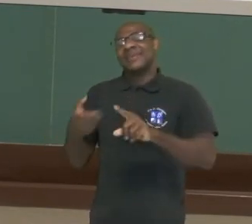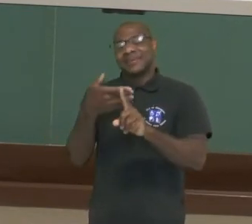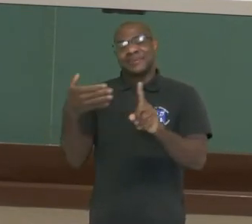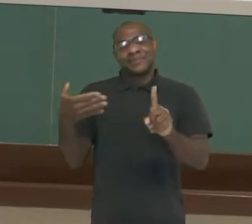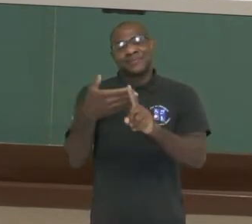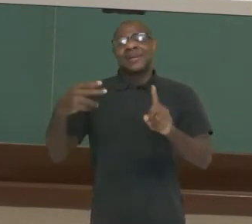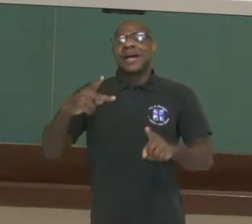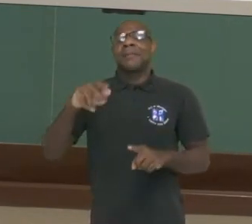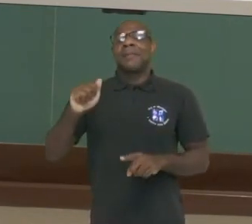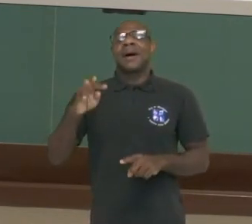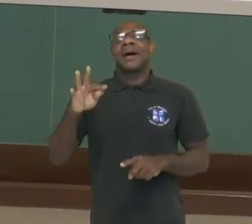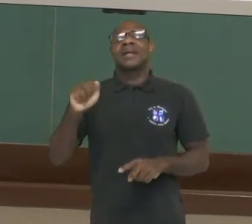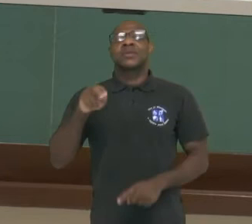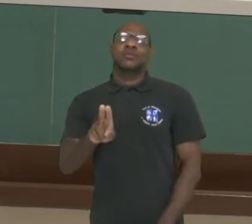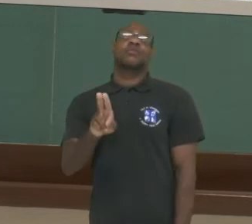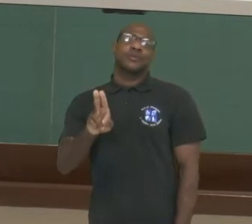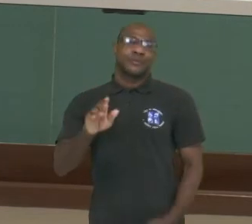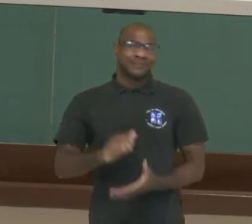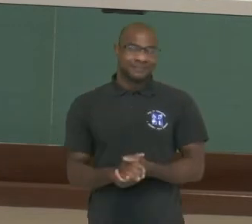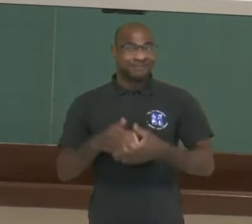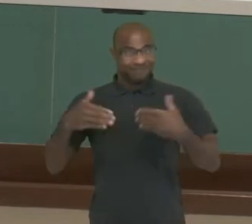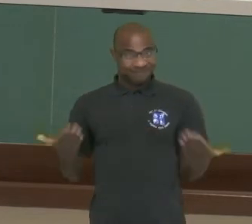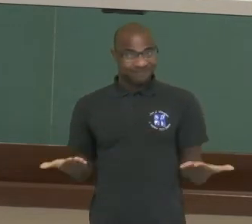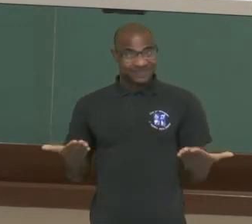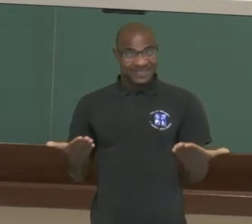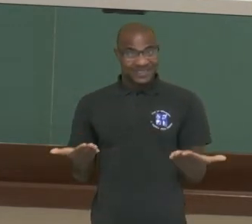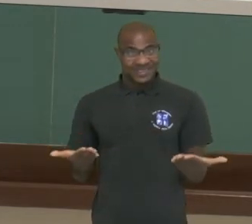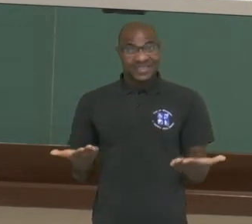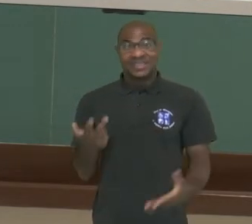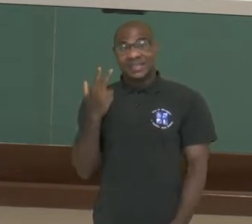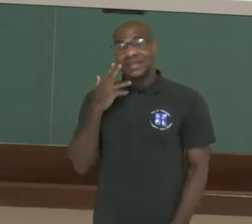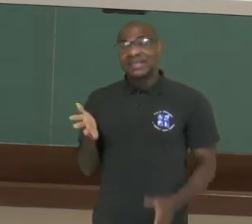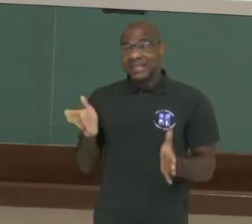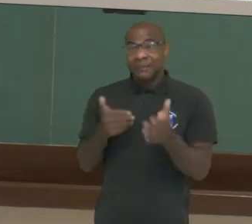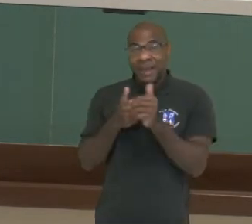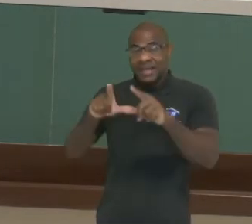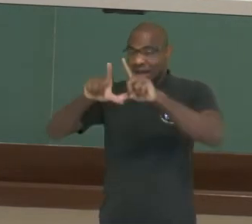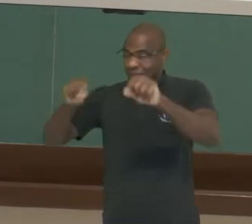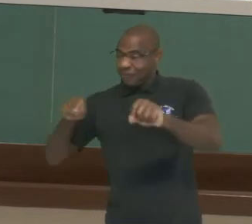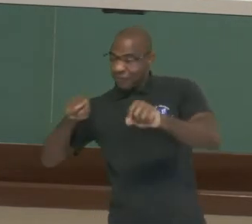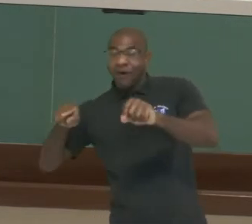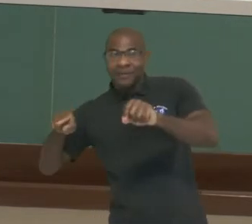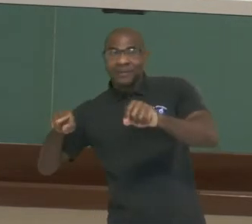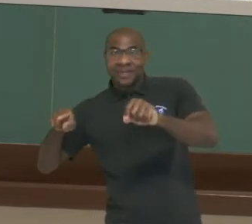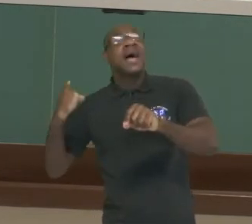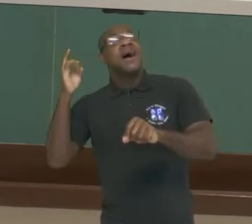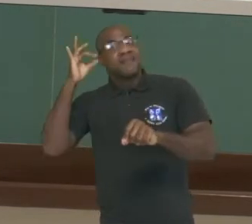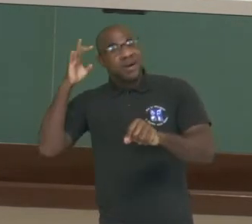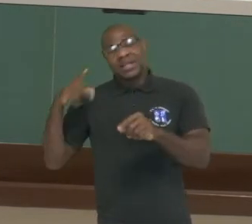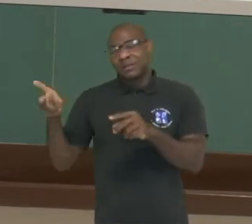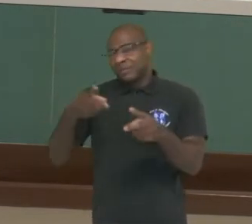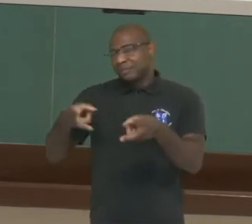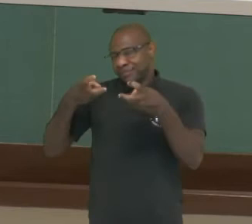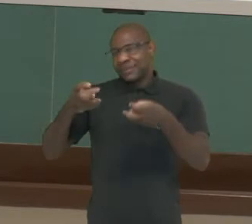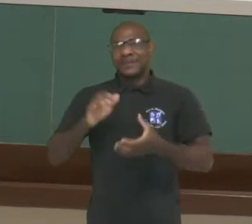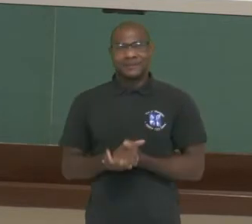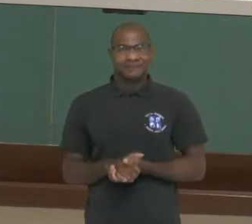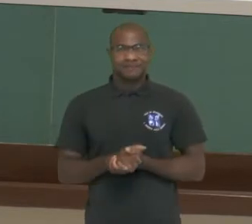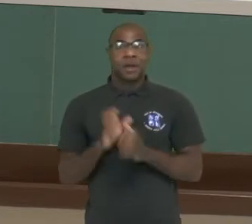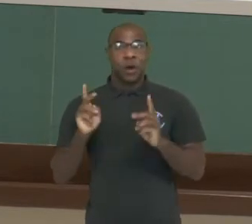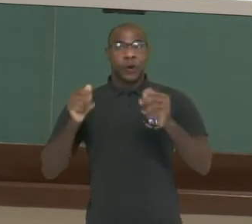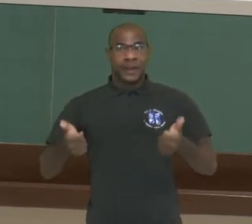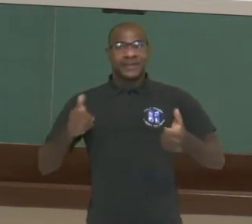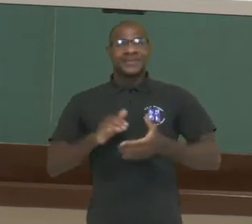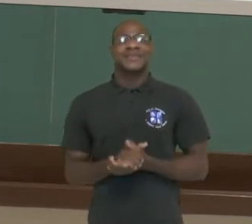de Patot, ok? Então, sempre observem esta fórmula que fica mais fácil identificar, ok?